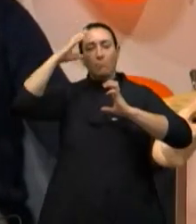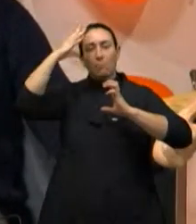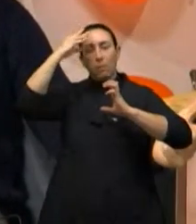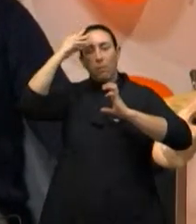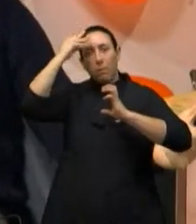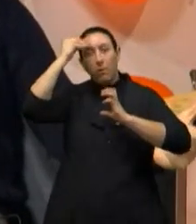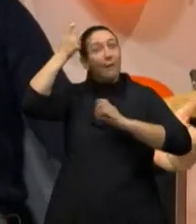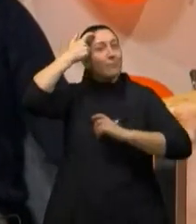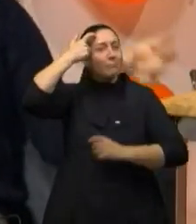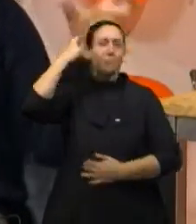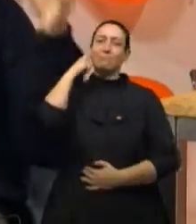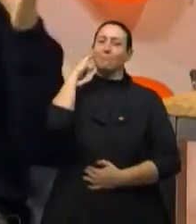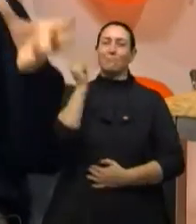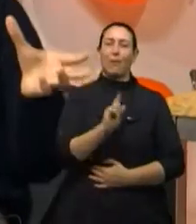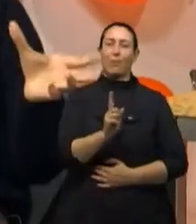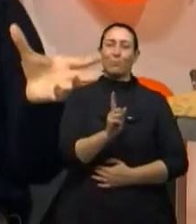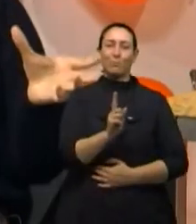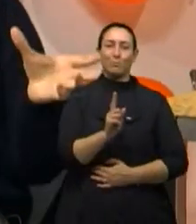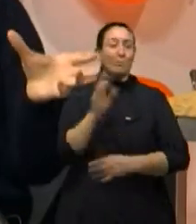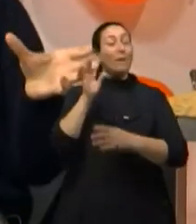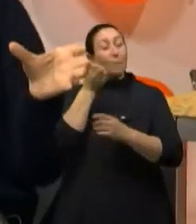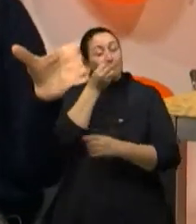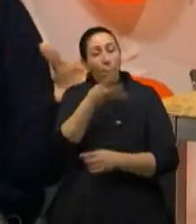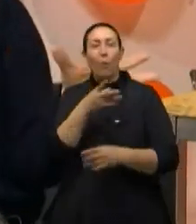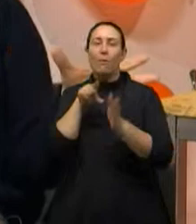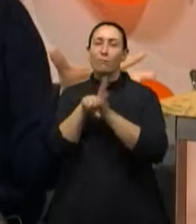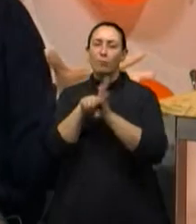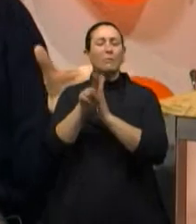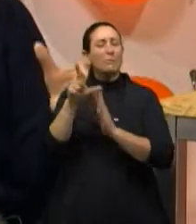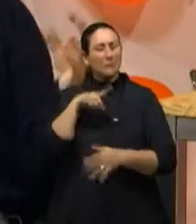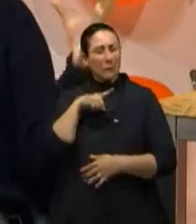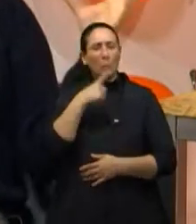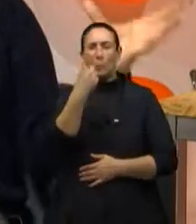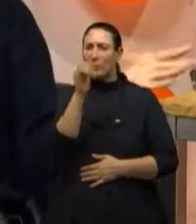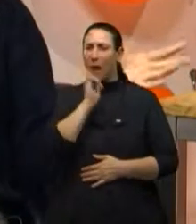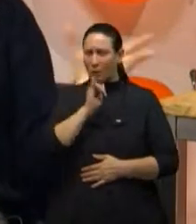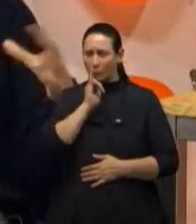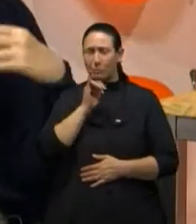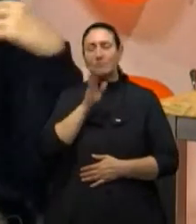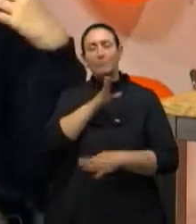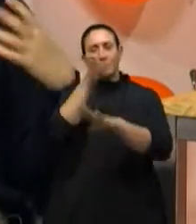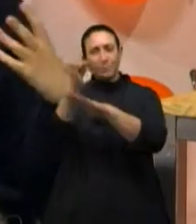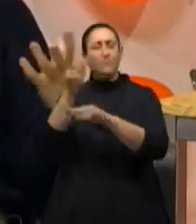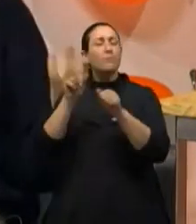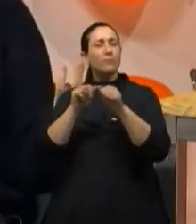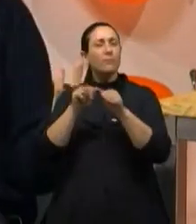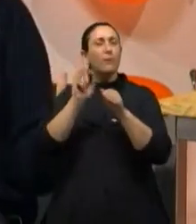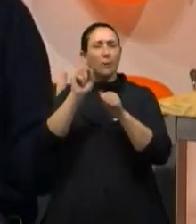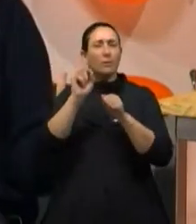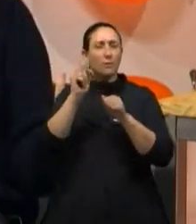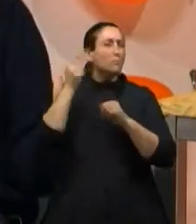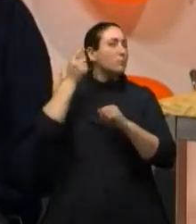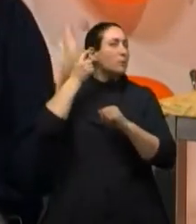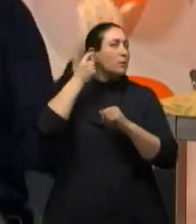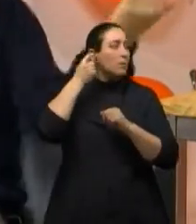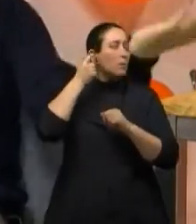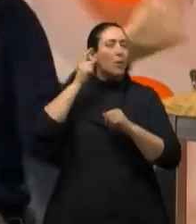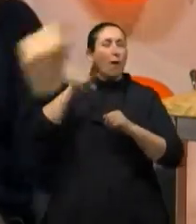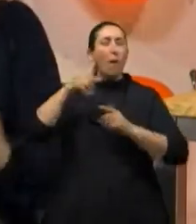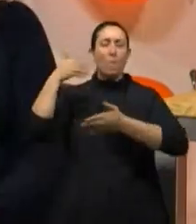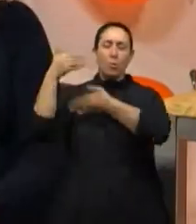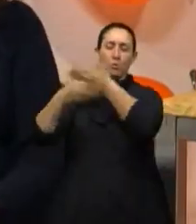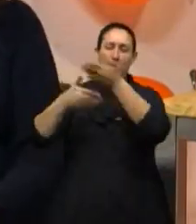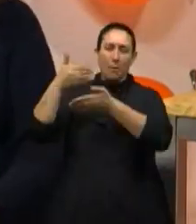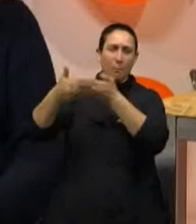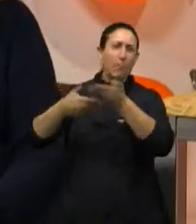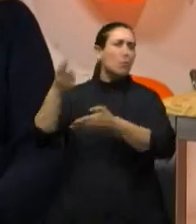investigar né existe um um teste hoje que a gente faz que é o processamento auditivo central o que você